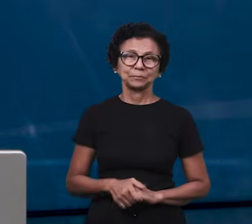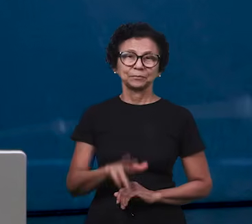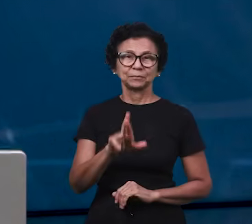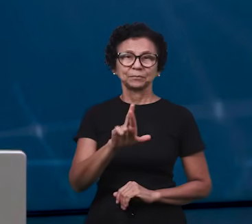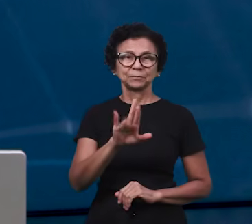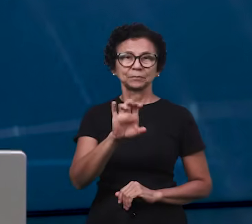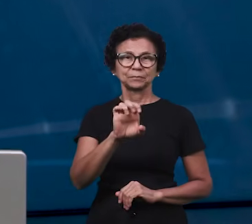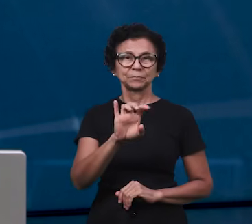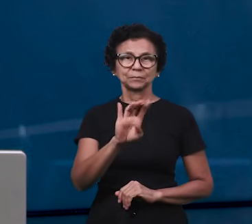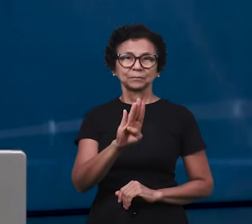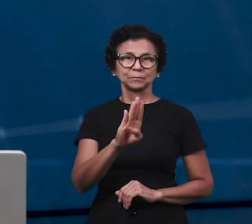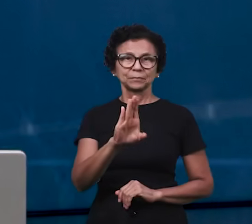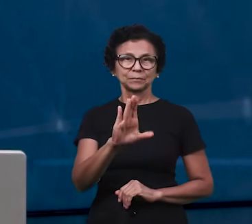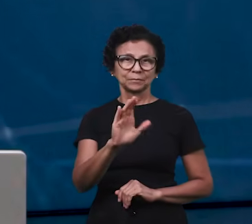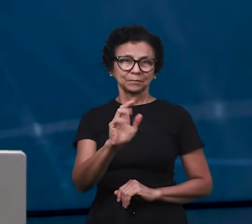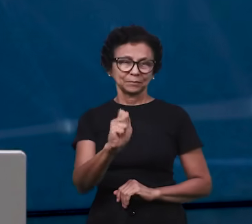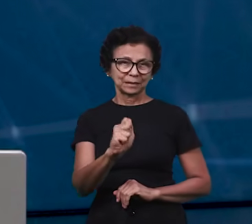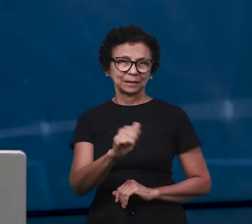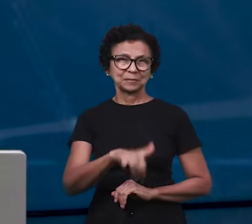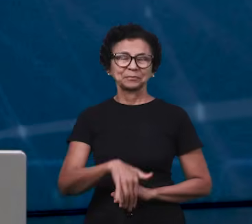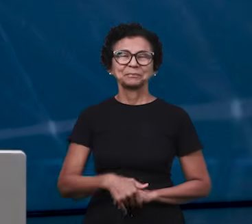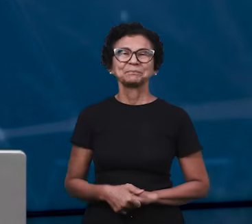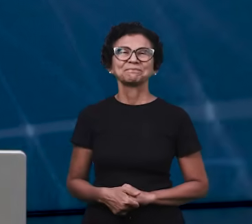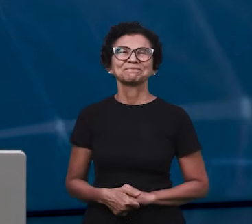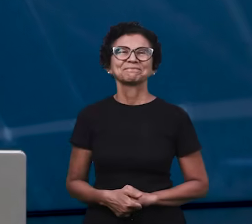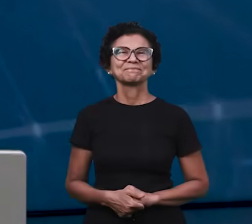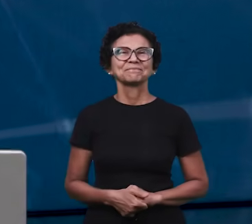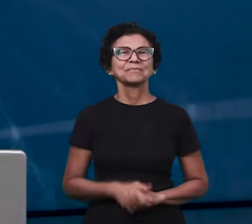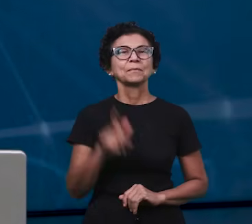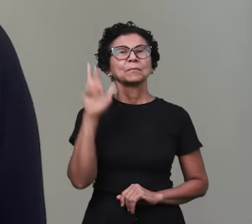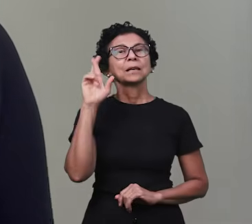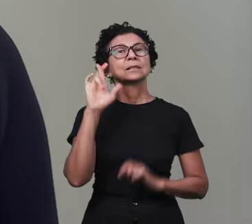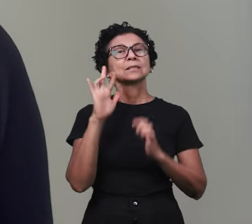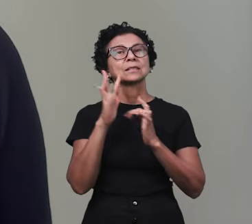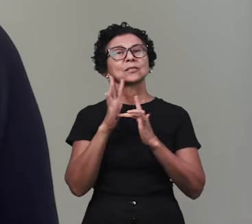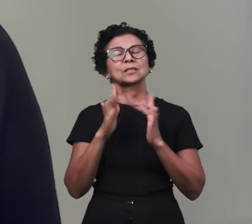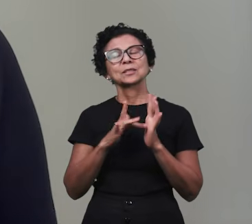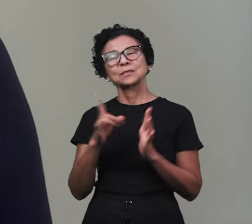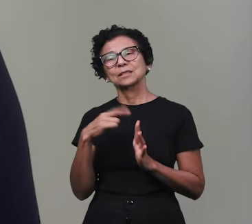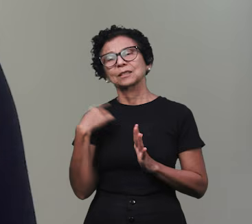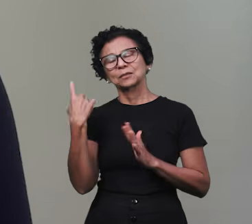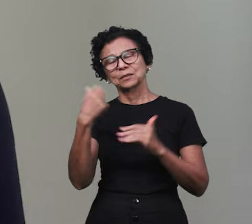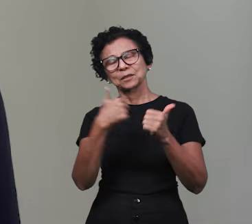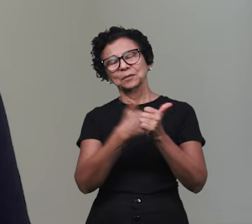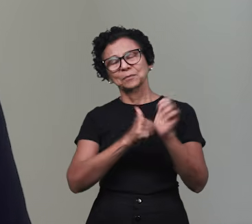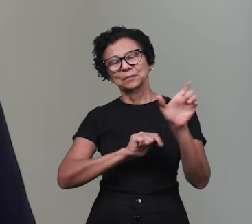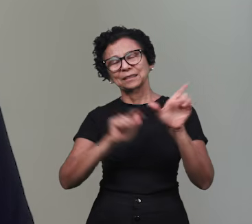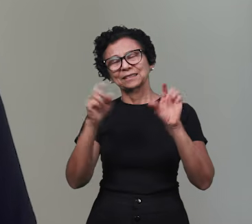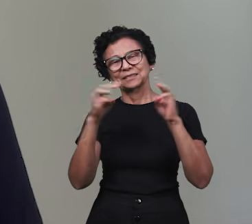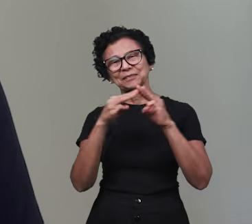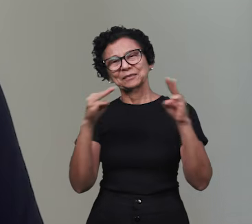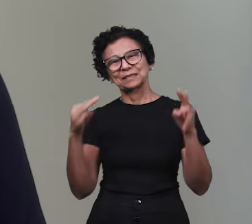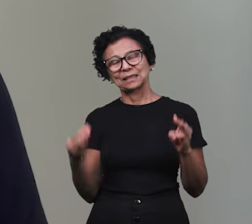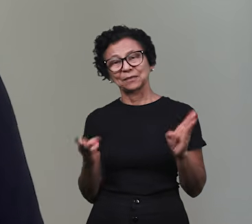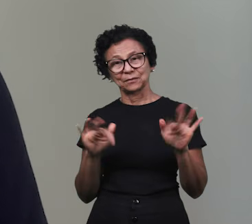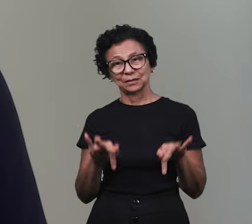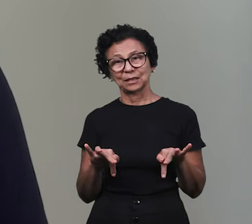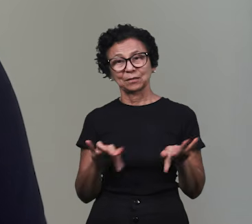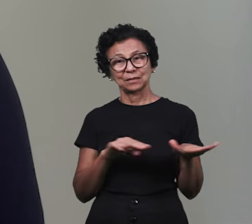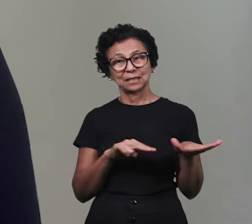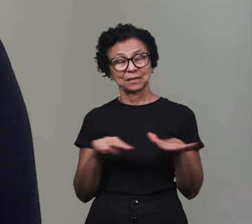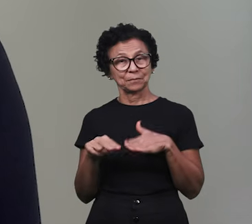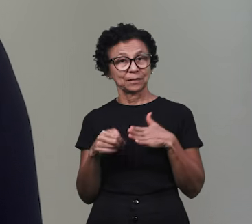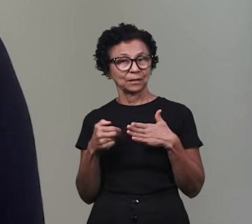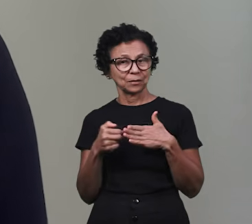nossa correspondente Rebeca Ribeiro Barria. Rebeca, é com você. A paz do Senhor Jesus a todos que nos acompanham pela TV